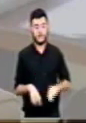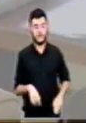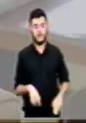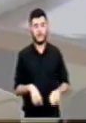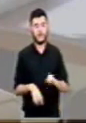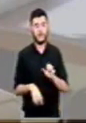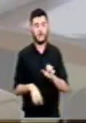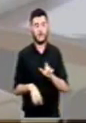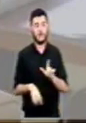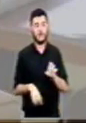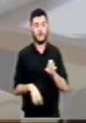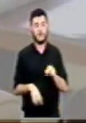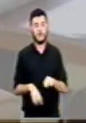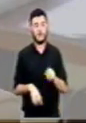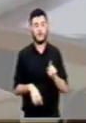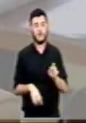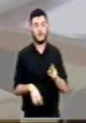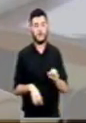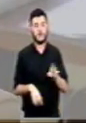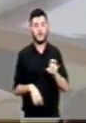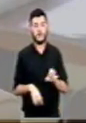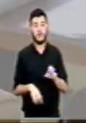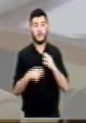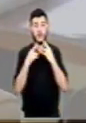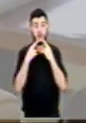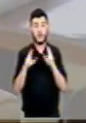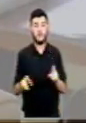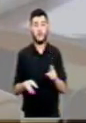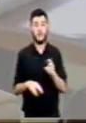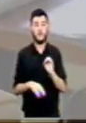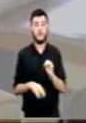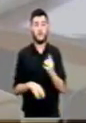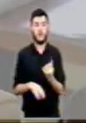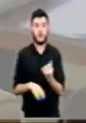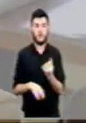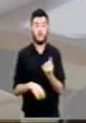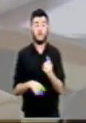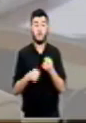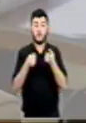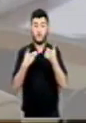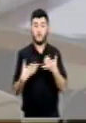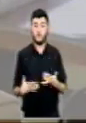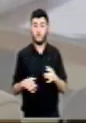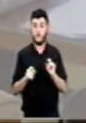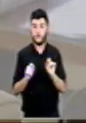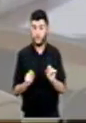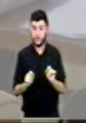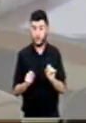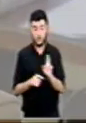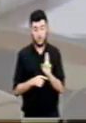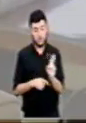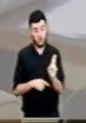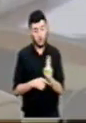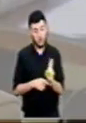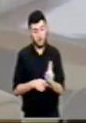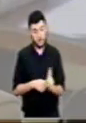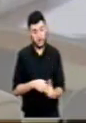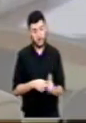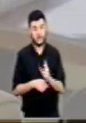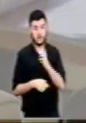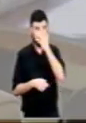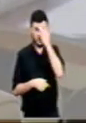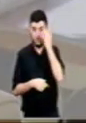reclamação 2101, onde se assentou que a simples menção de nomes de parlamentares por pessoas que estão